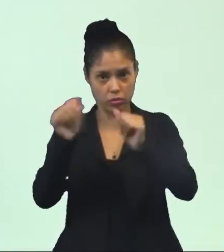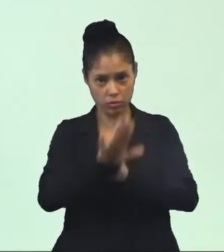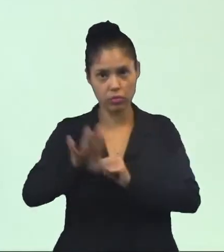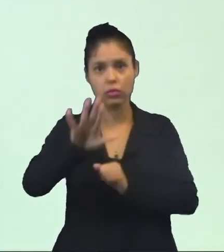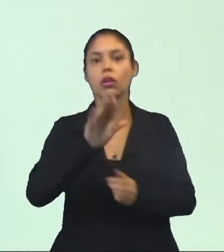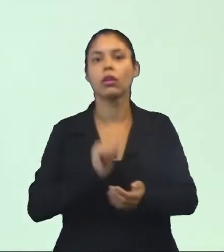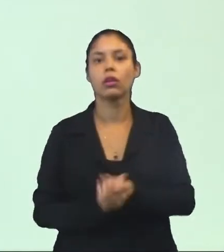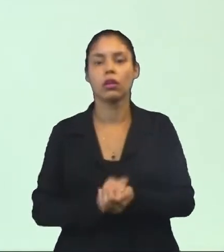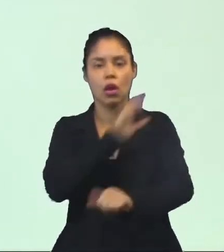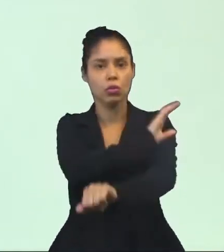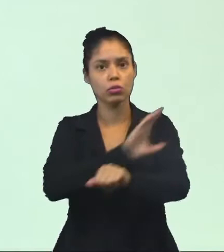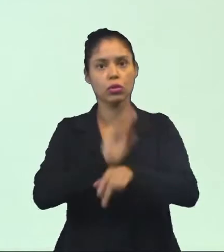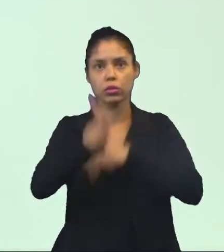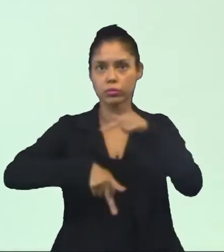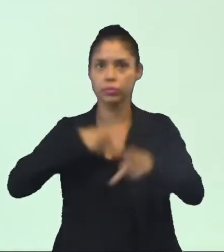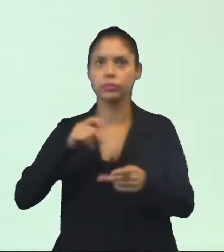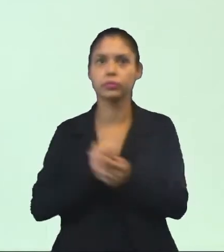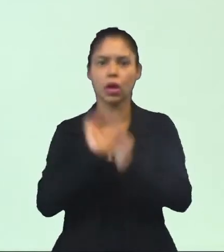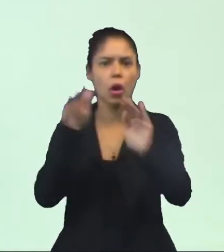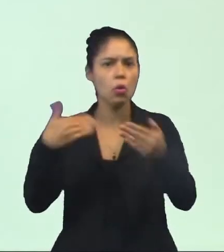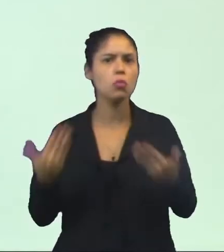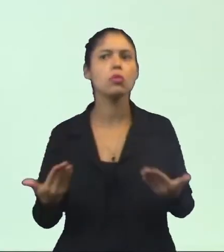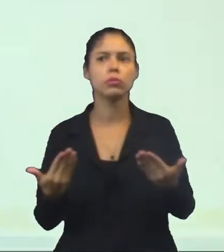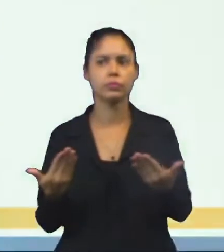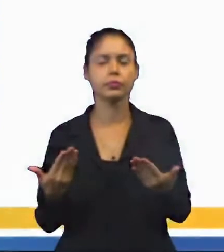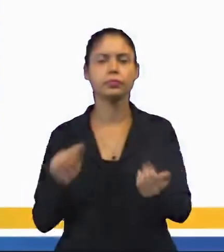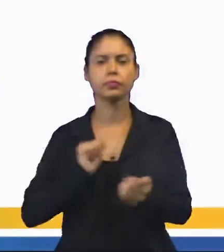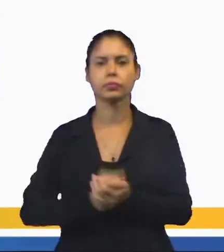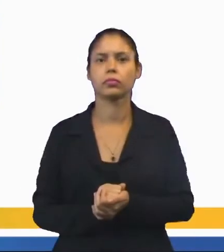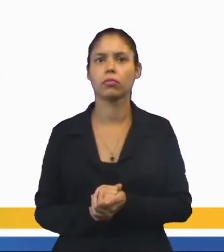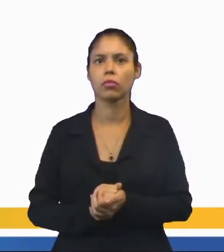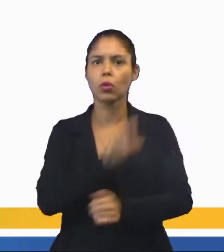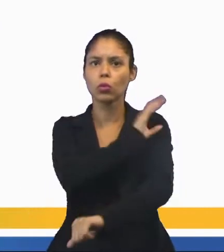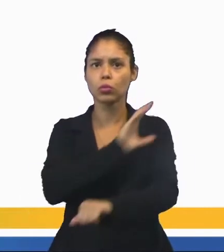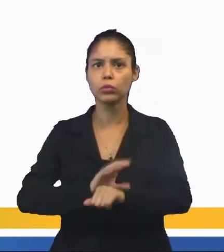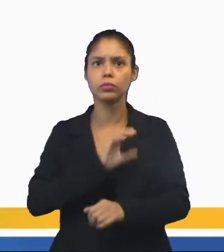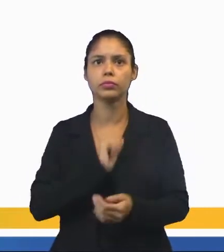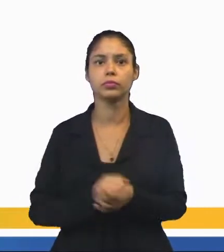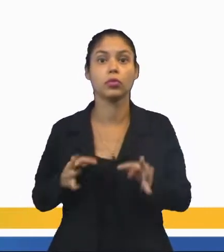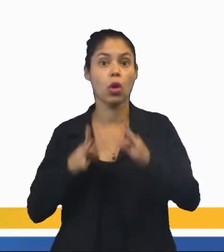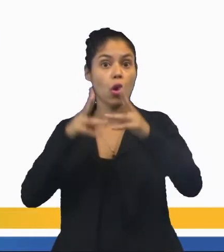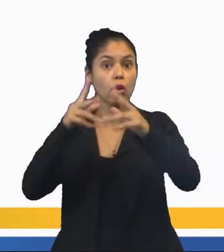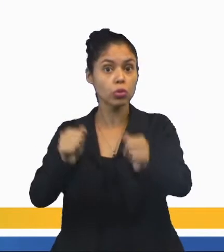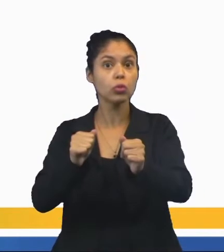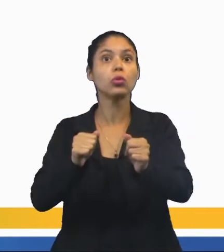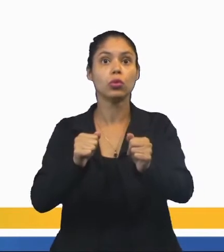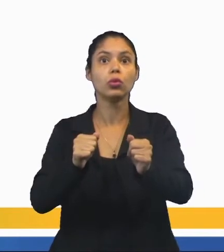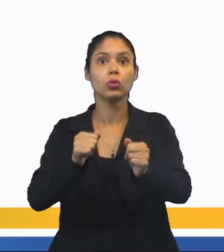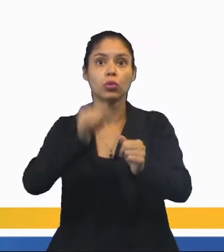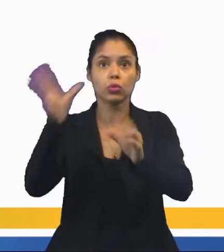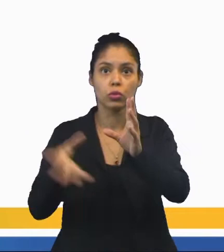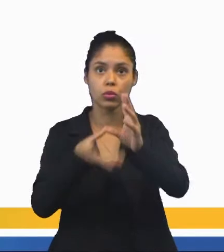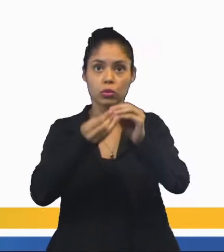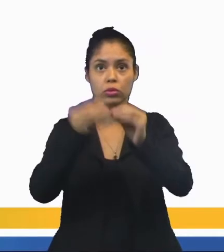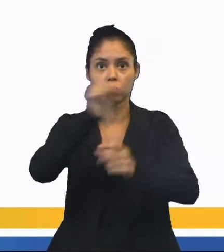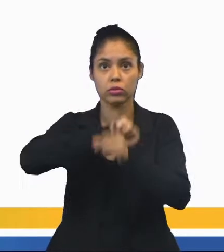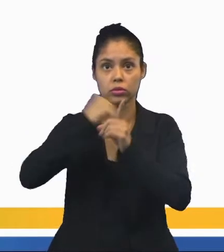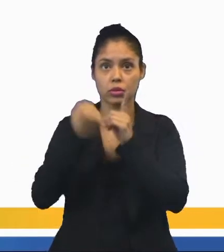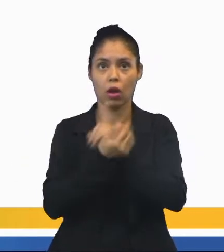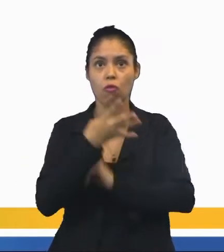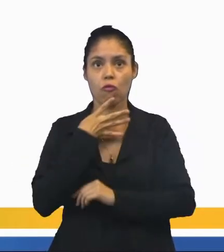a cultura desse povo. Qual é a definição de cultura? Todo o complexo social que inclui